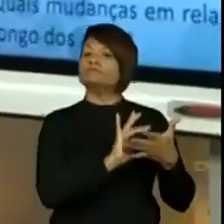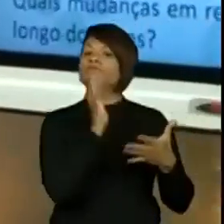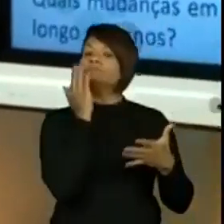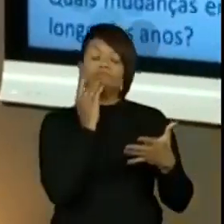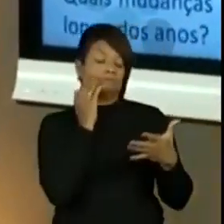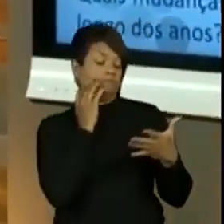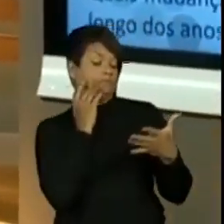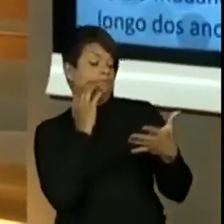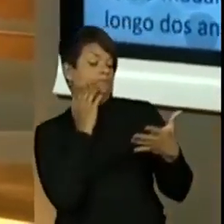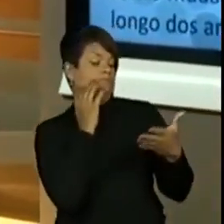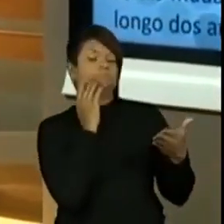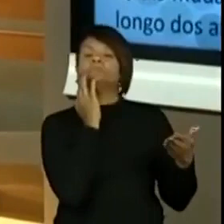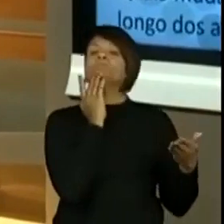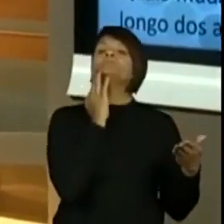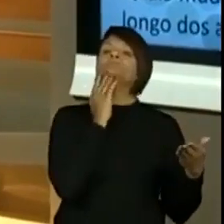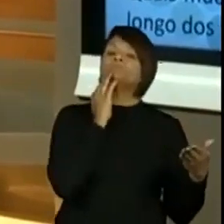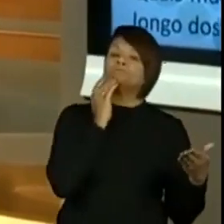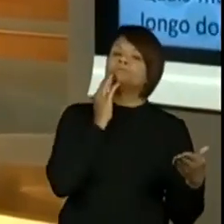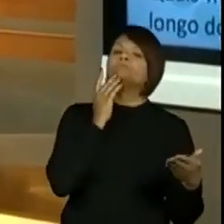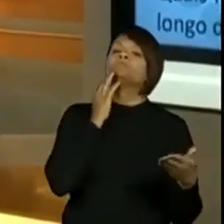Vamos ver os novos aqui.